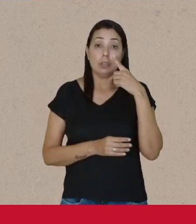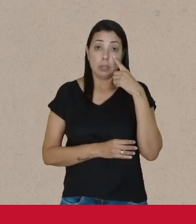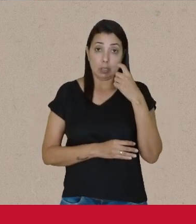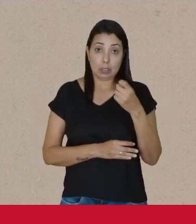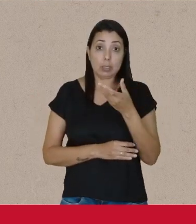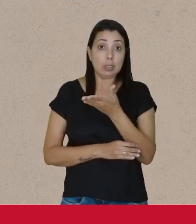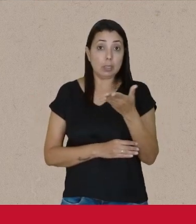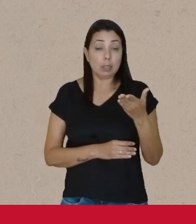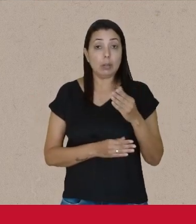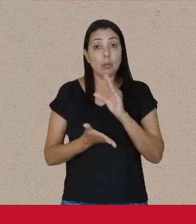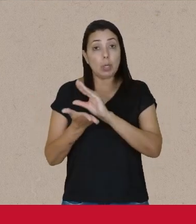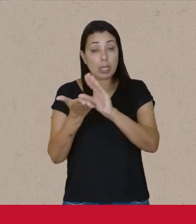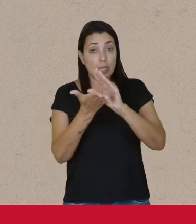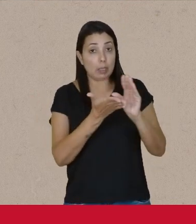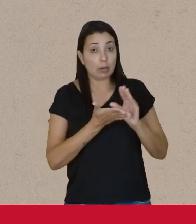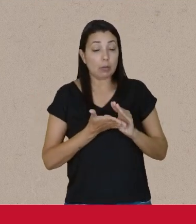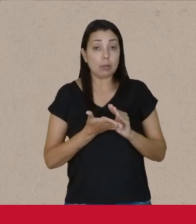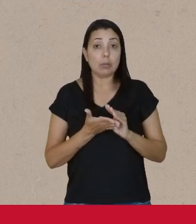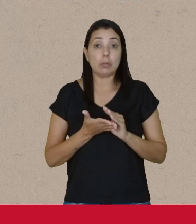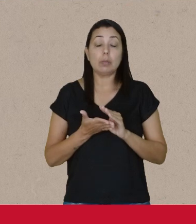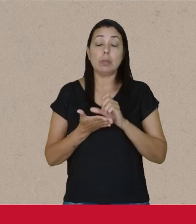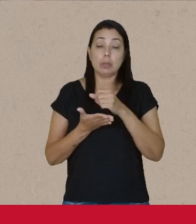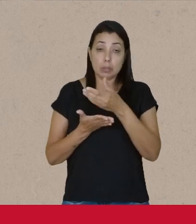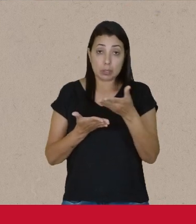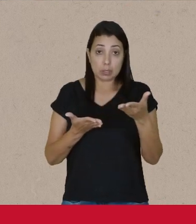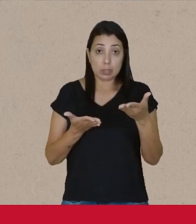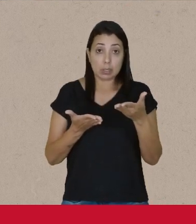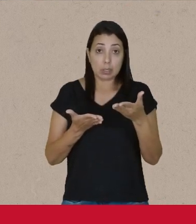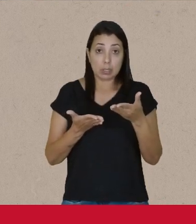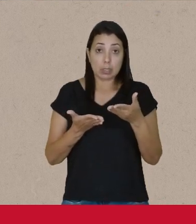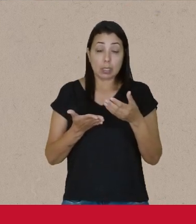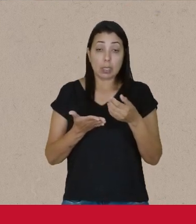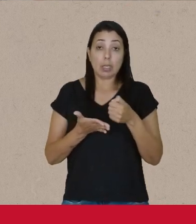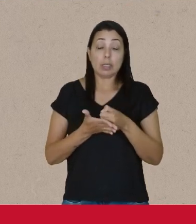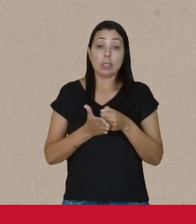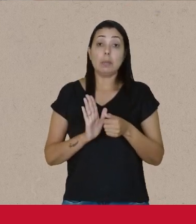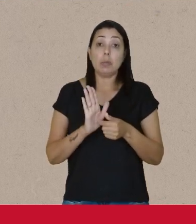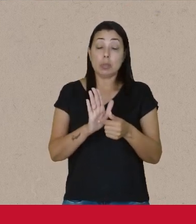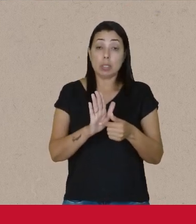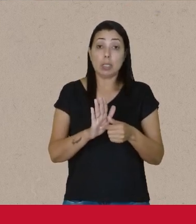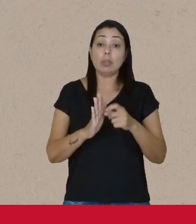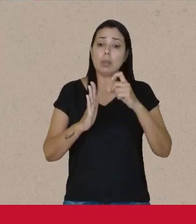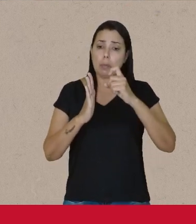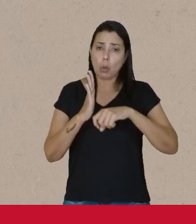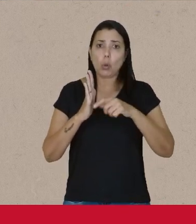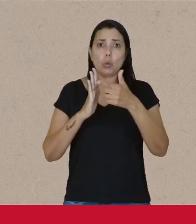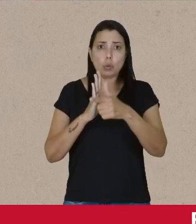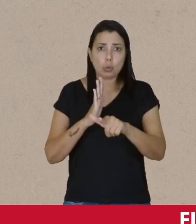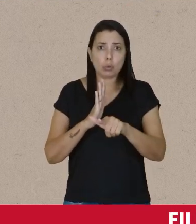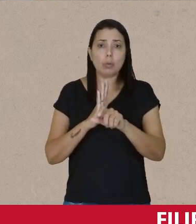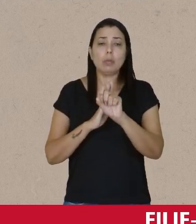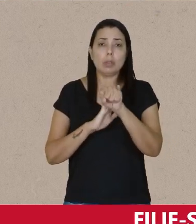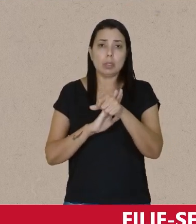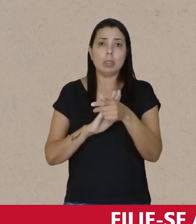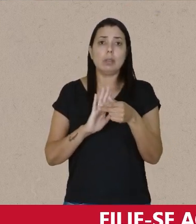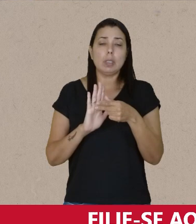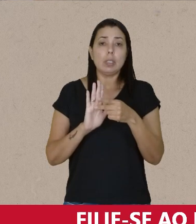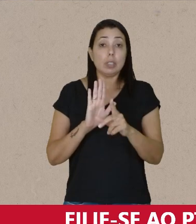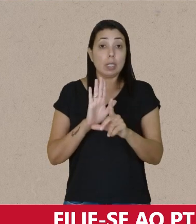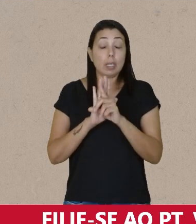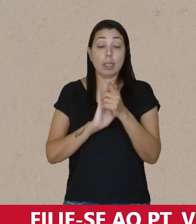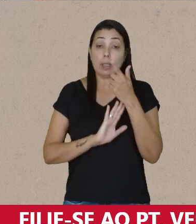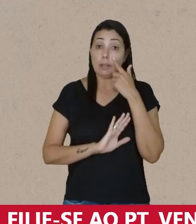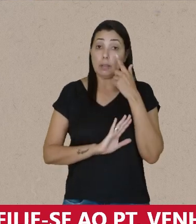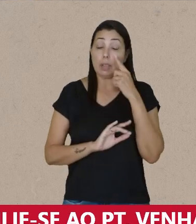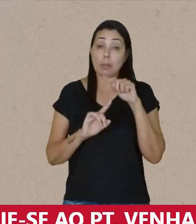né? Esses recursos, muitos dizem, para concluir, que esses recursos, ao serem repatriados, são tributados, isso é o que a legislação